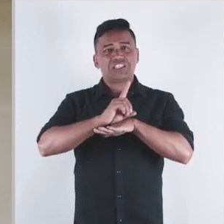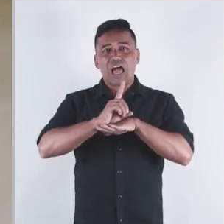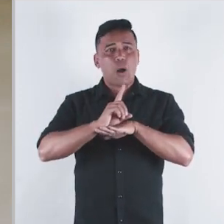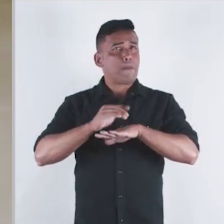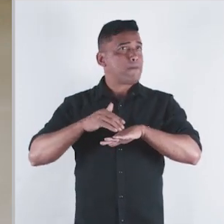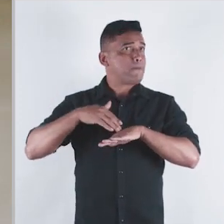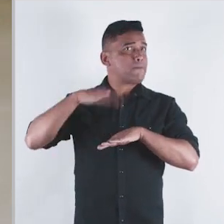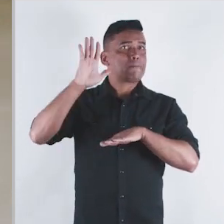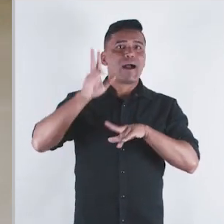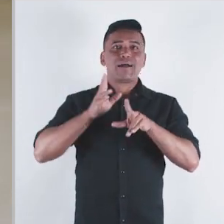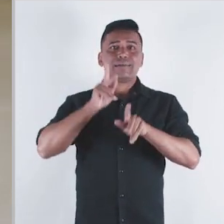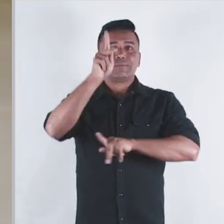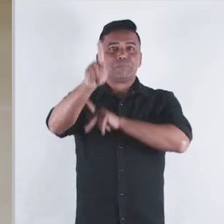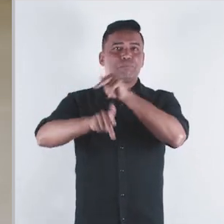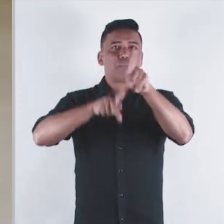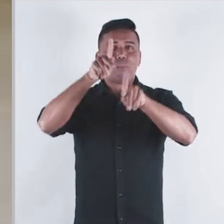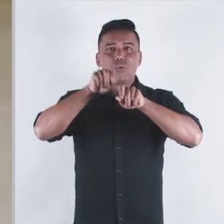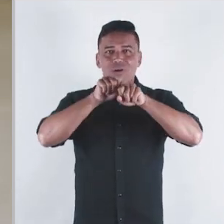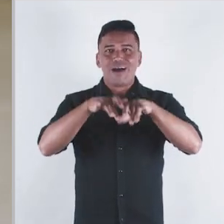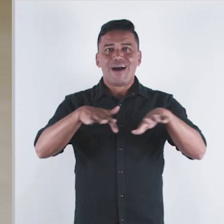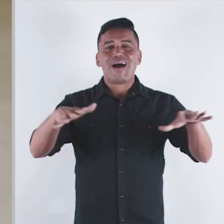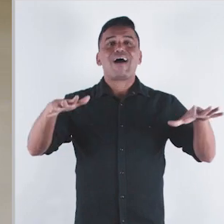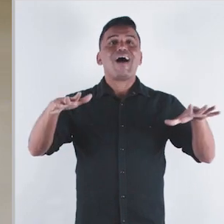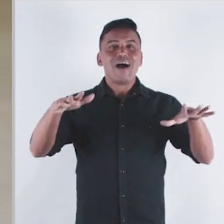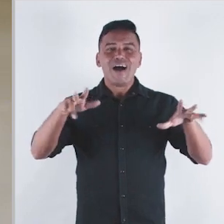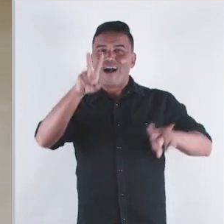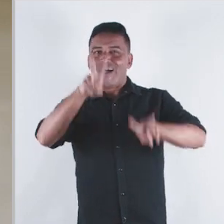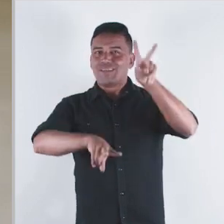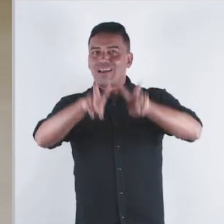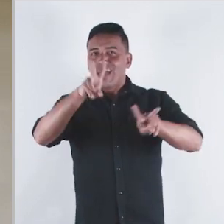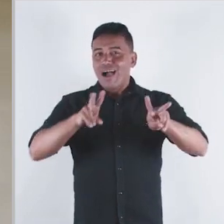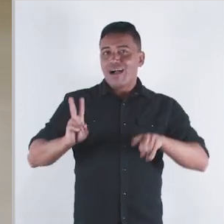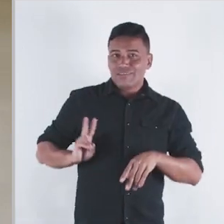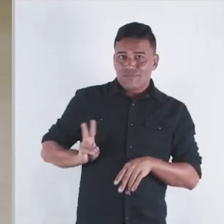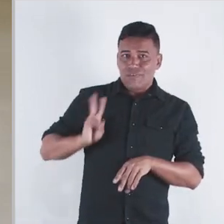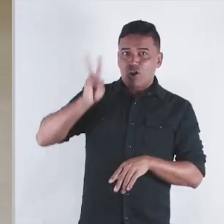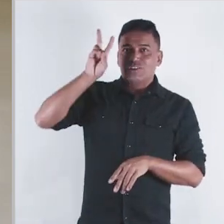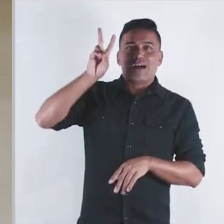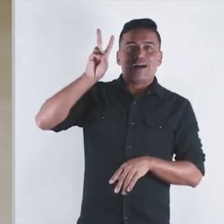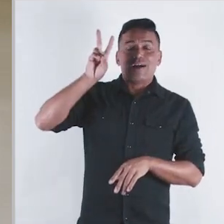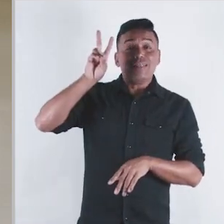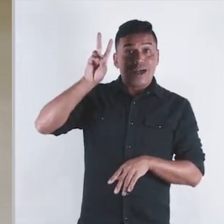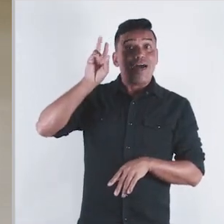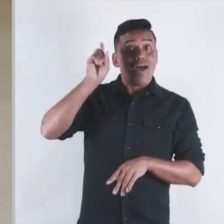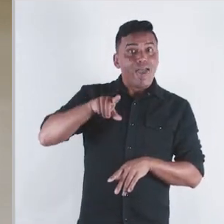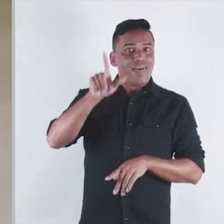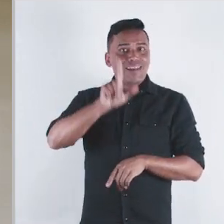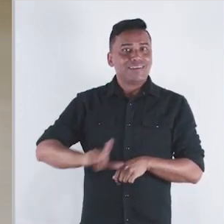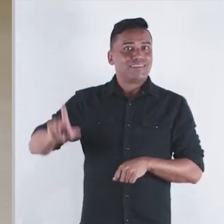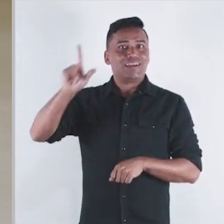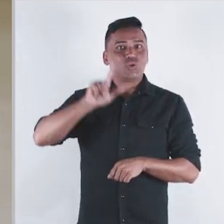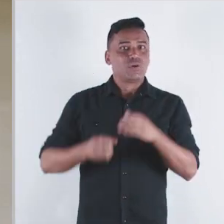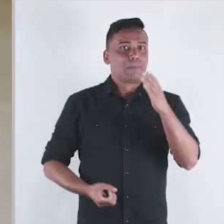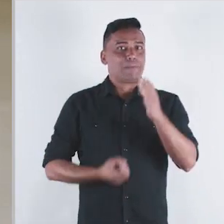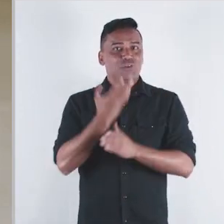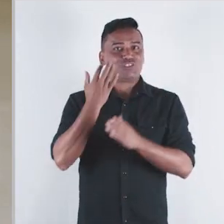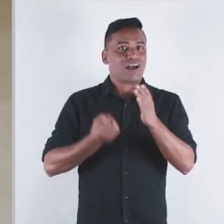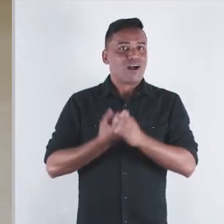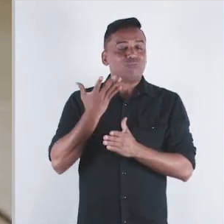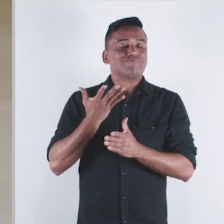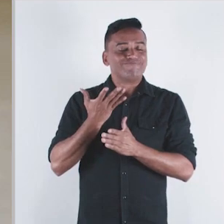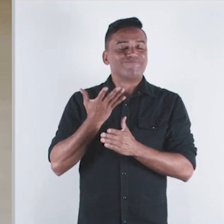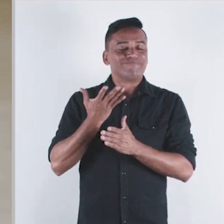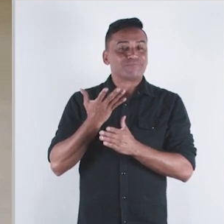mais bem avaliada, ou mais valorizada, que é essa literatura, que é essa produção literária,